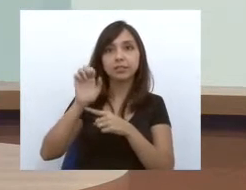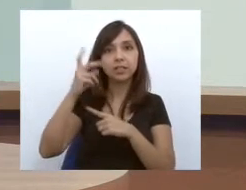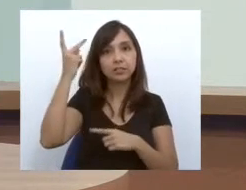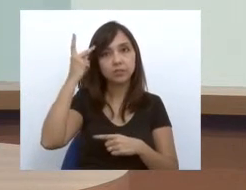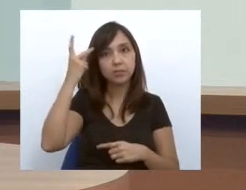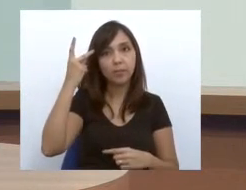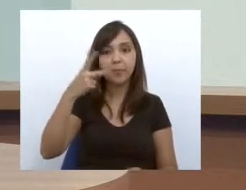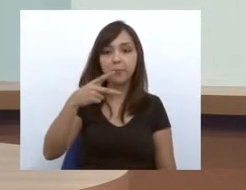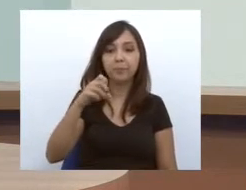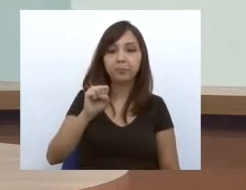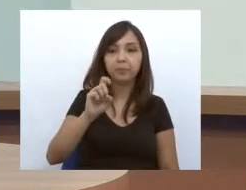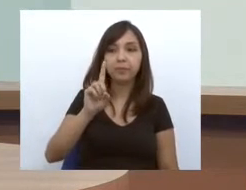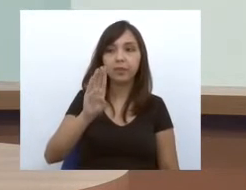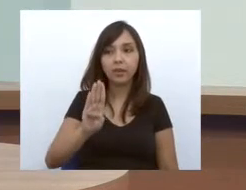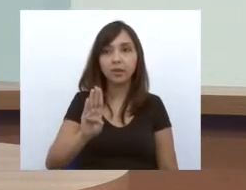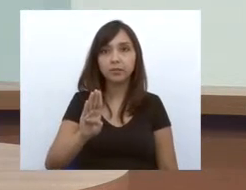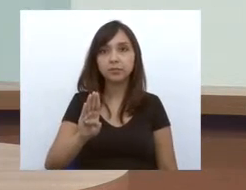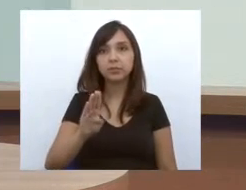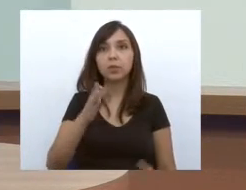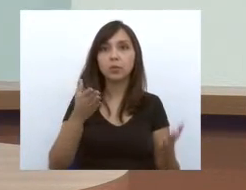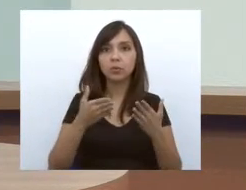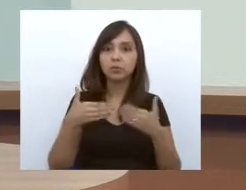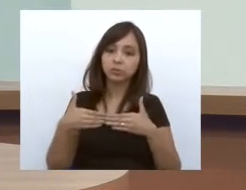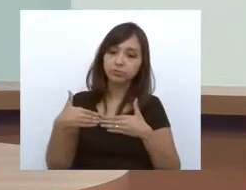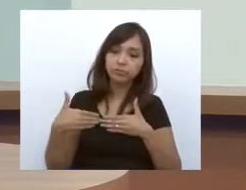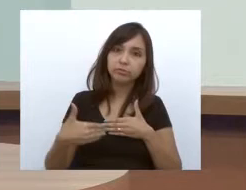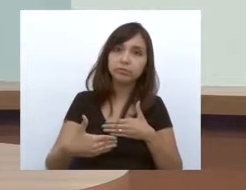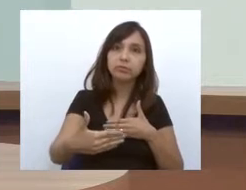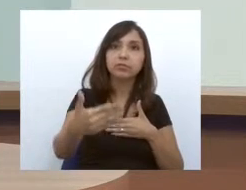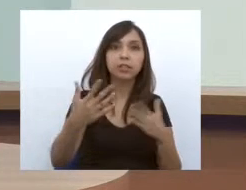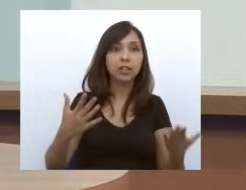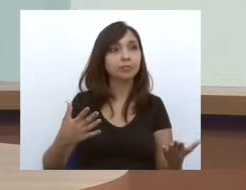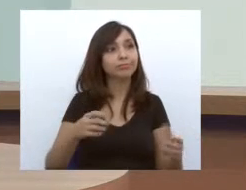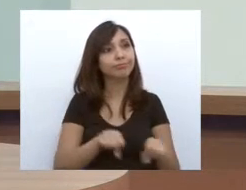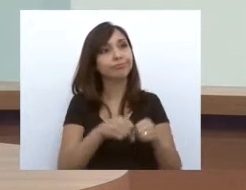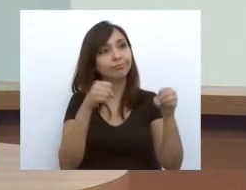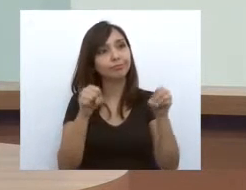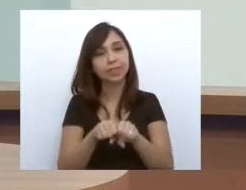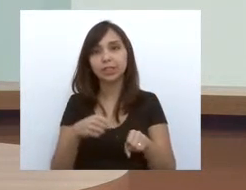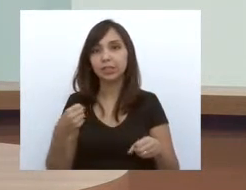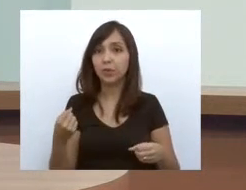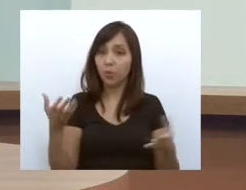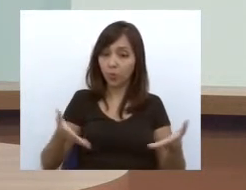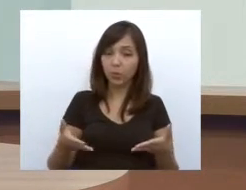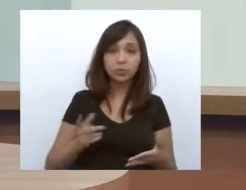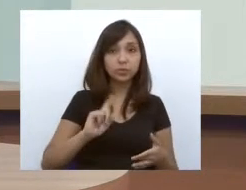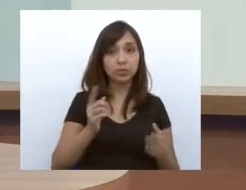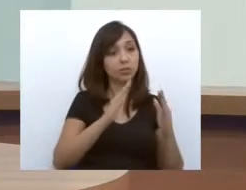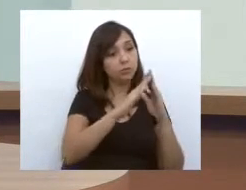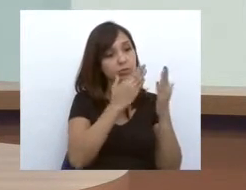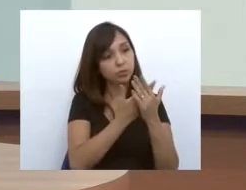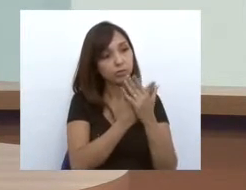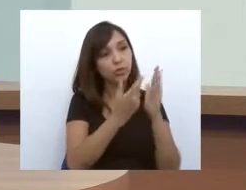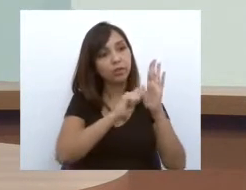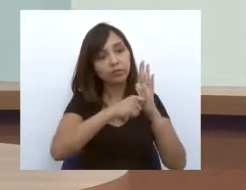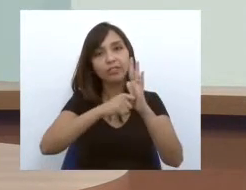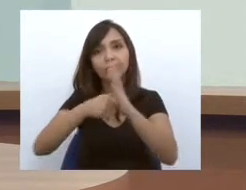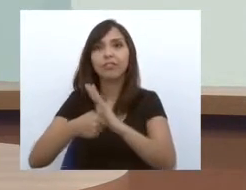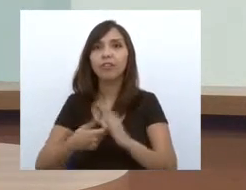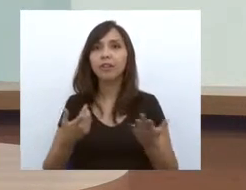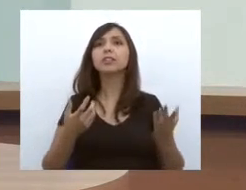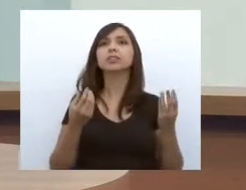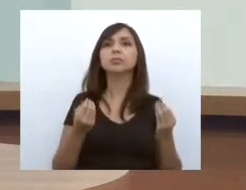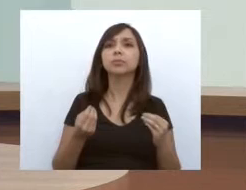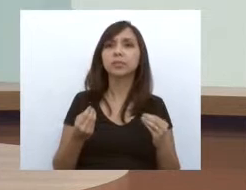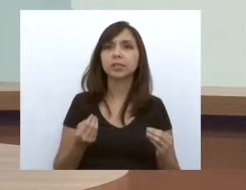do PSDB, ele vem acabando com a educação do Estado de São Paulo e não é de hoje, não é de hoje. O fechamento das escolas no, na cidade de